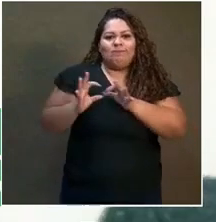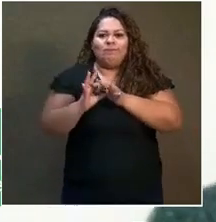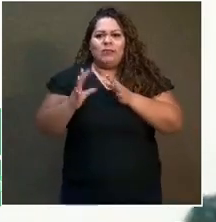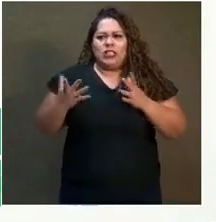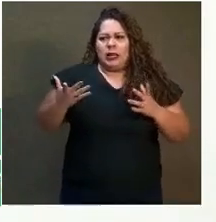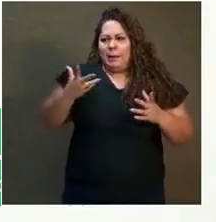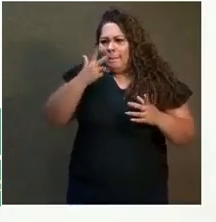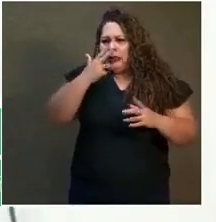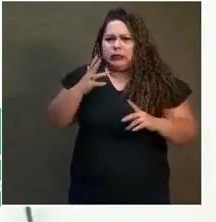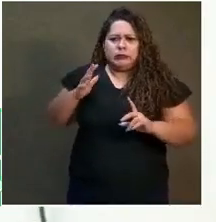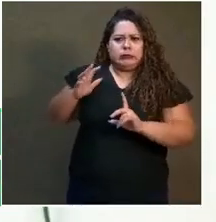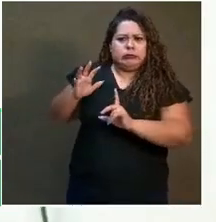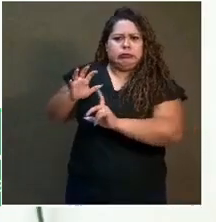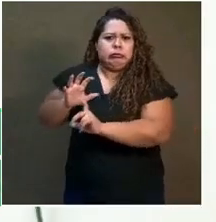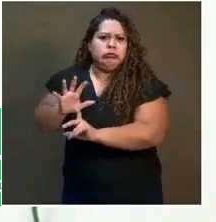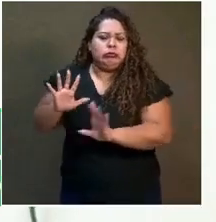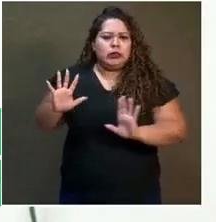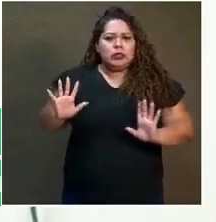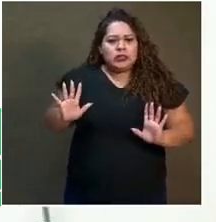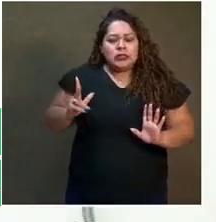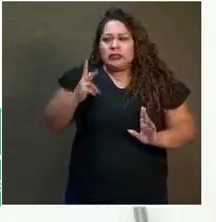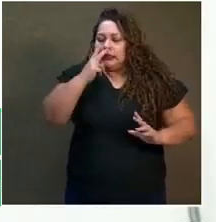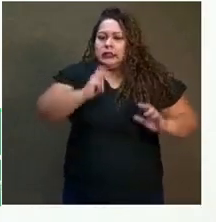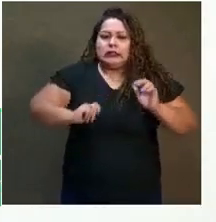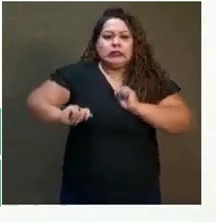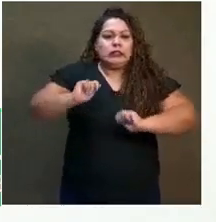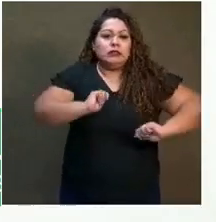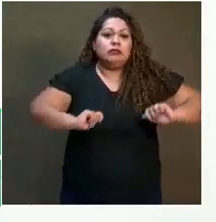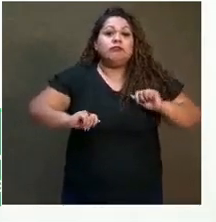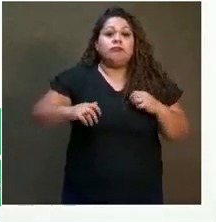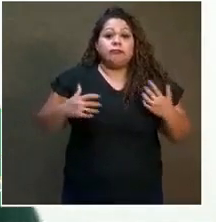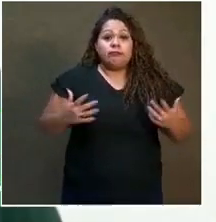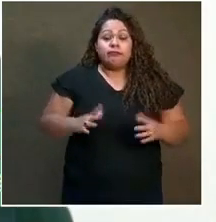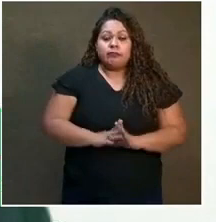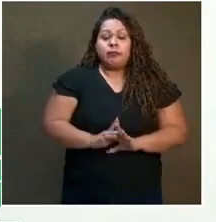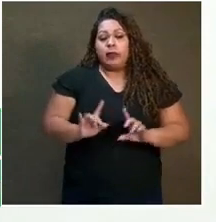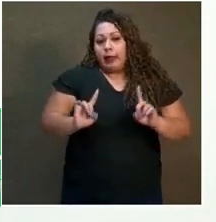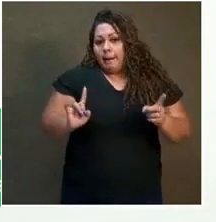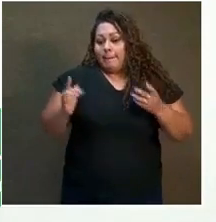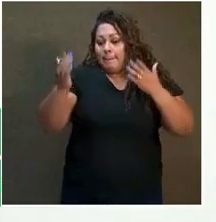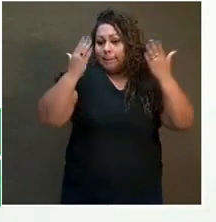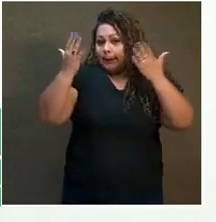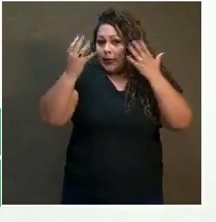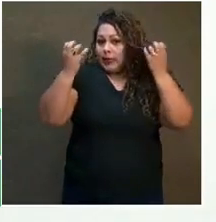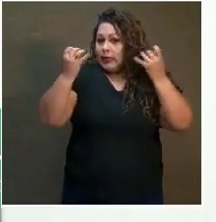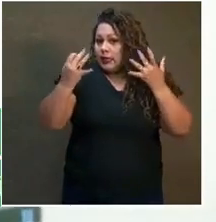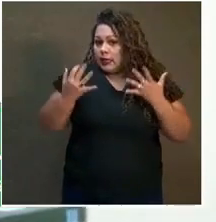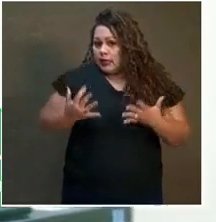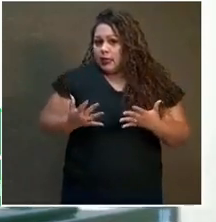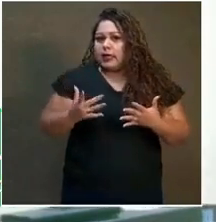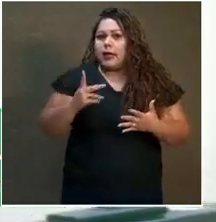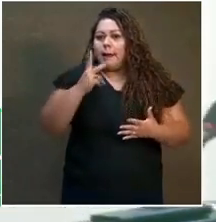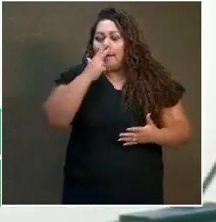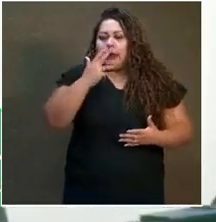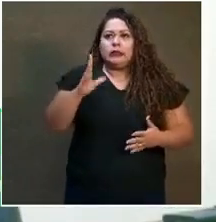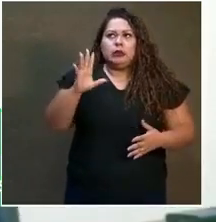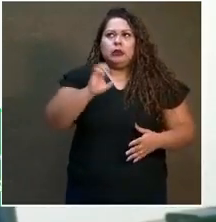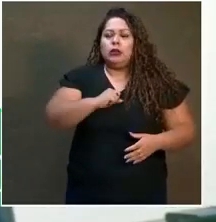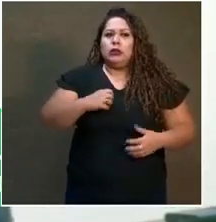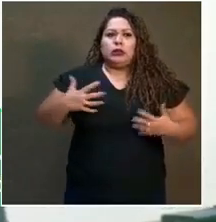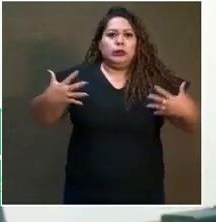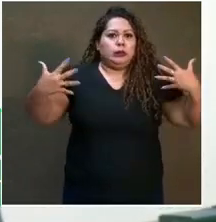ali já até excessiva. Vou falar disso adiante, mas a psicologia estuda o que a gente chama de amor patológico,